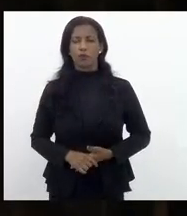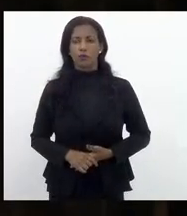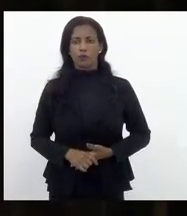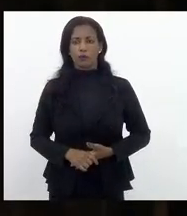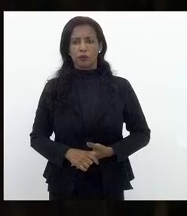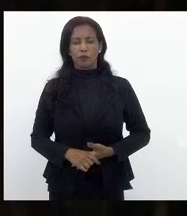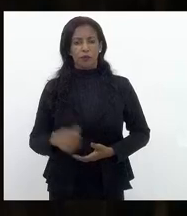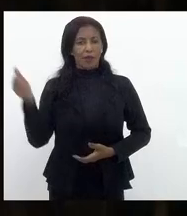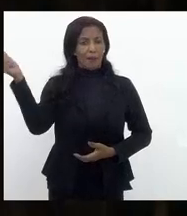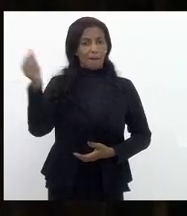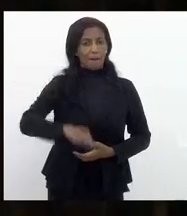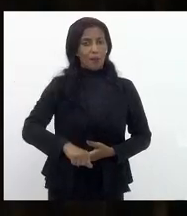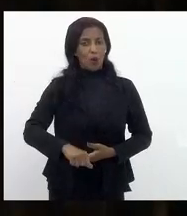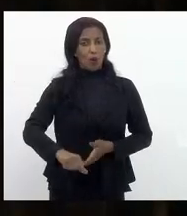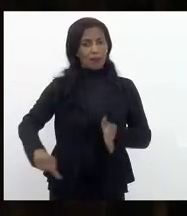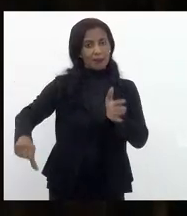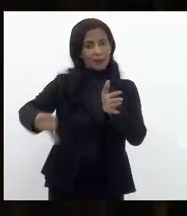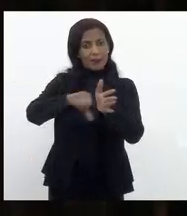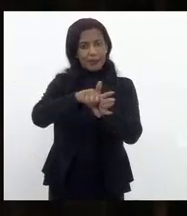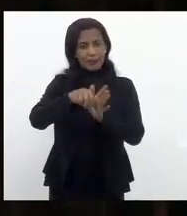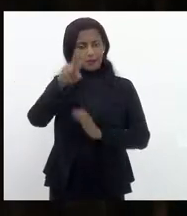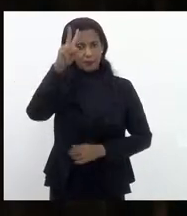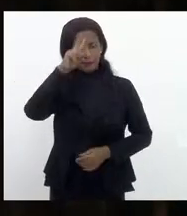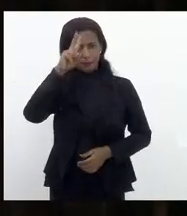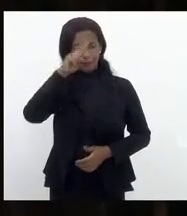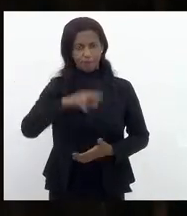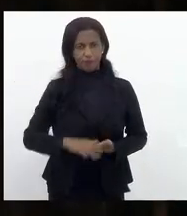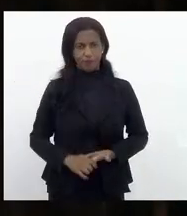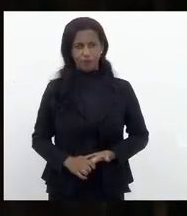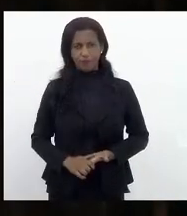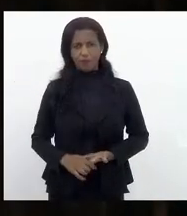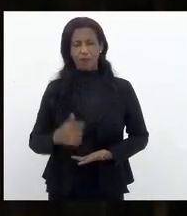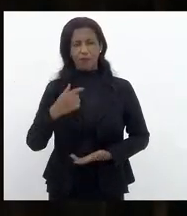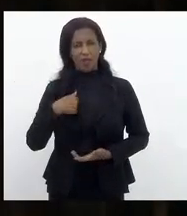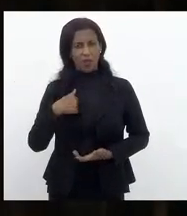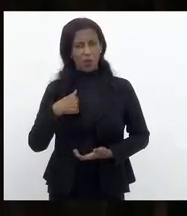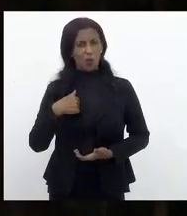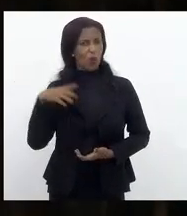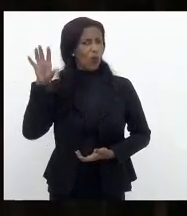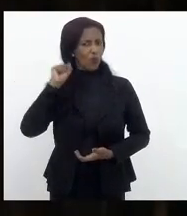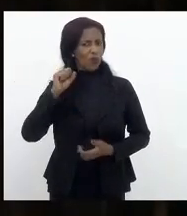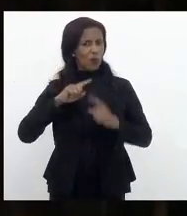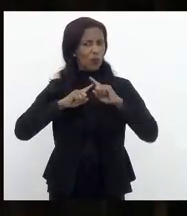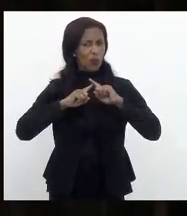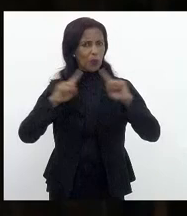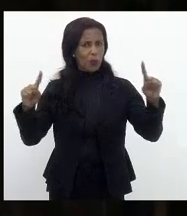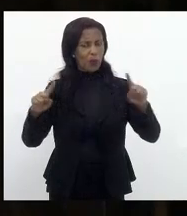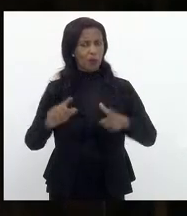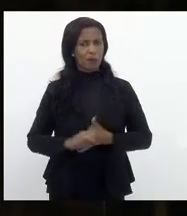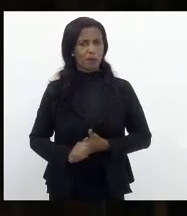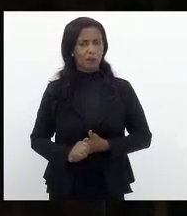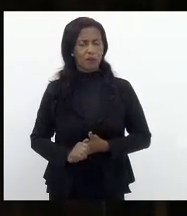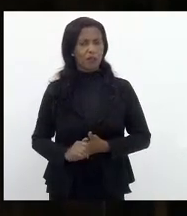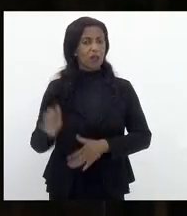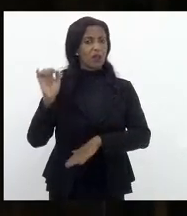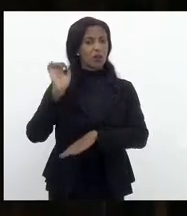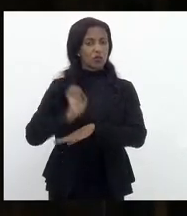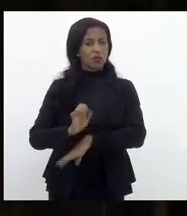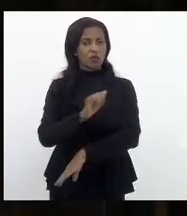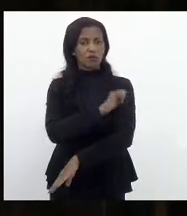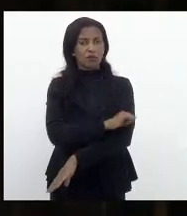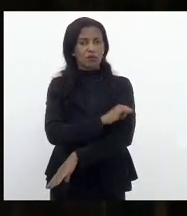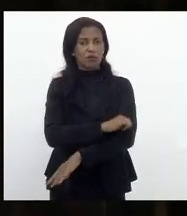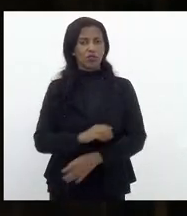a pior crise da sua história eu ouvi críticas faz bem pelo fato do que o Rio de Janeiro